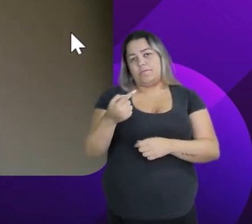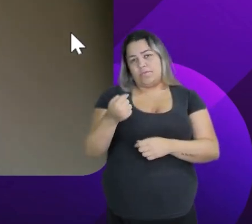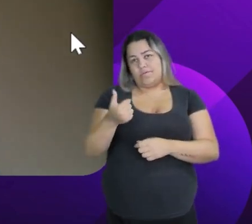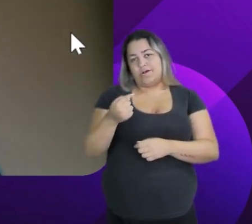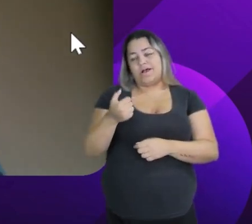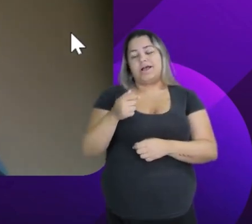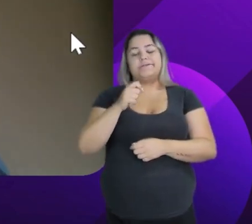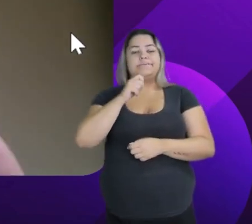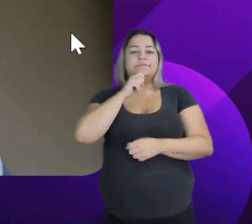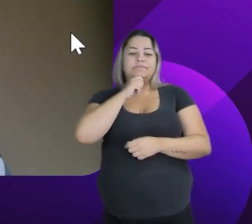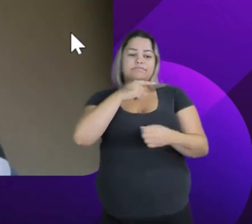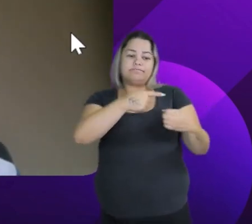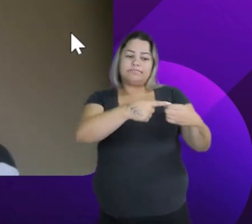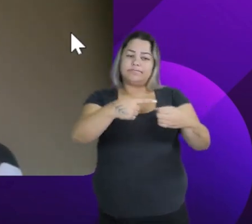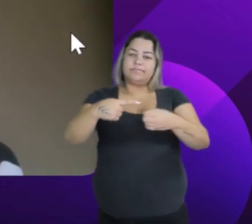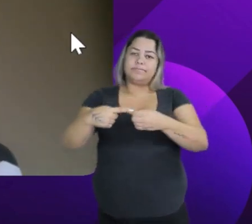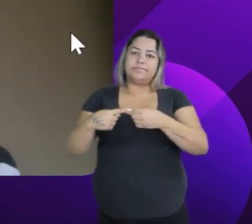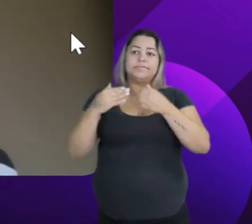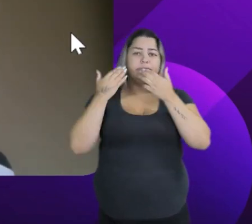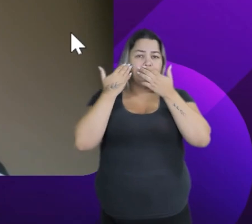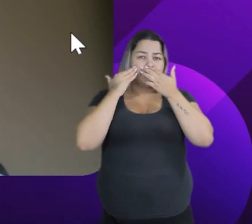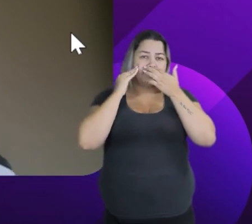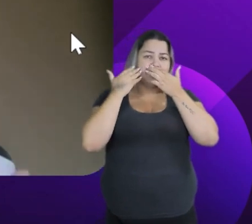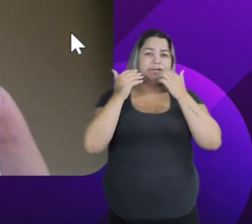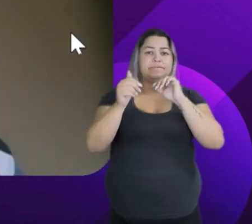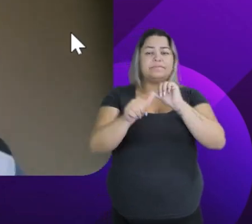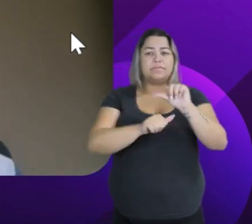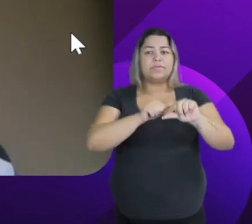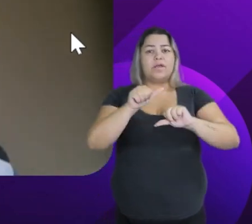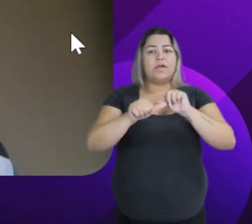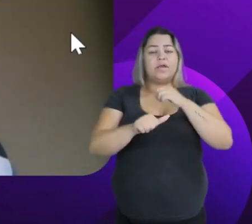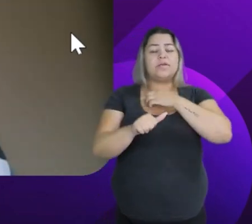nas cidades, mesmo entendendo que esse é um modal que pode